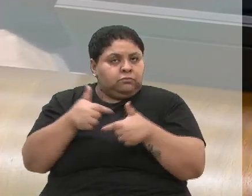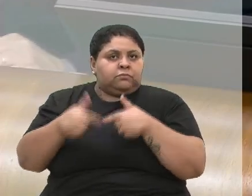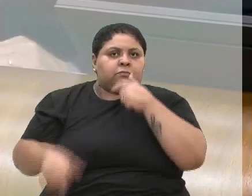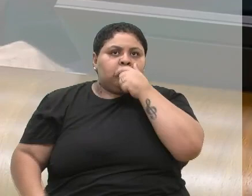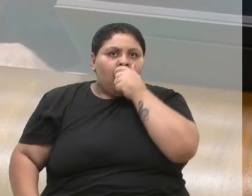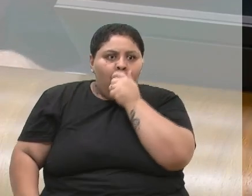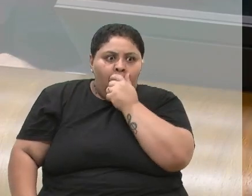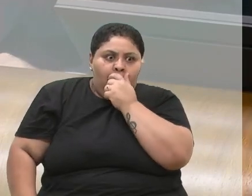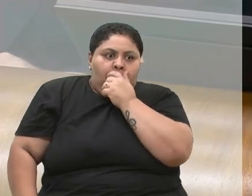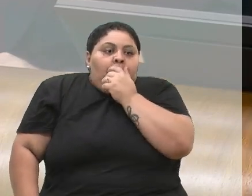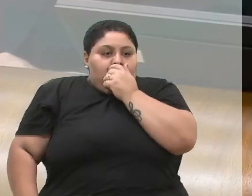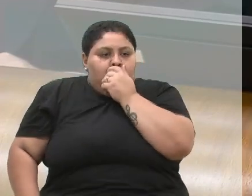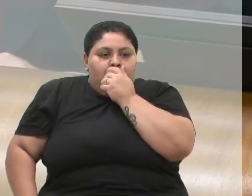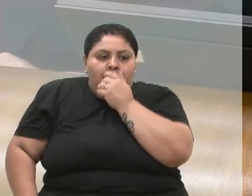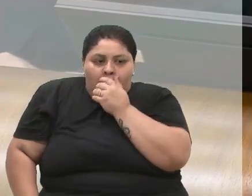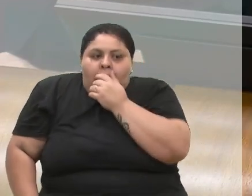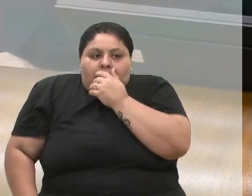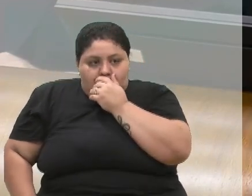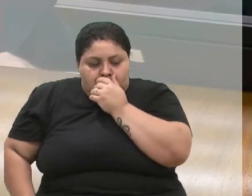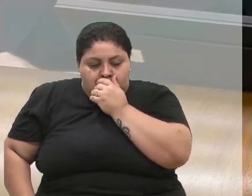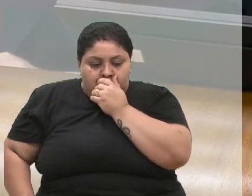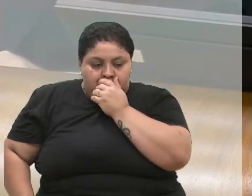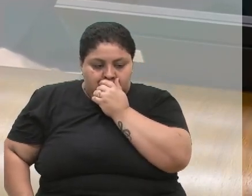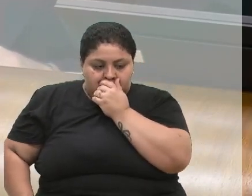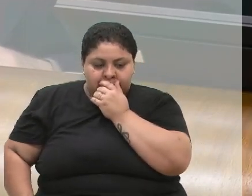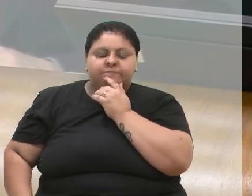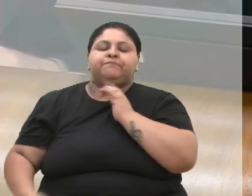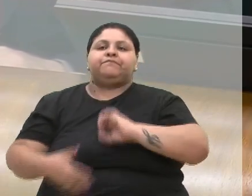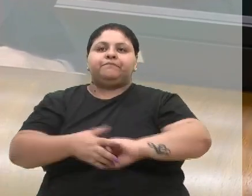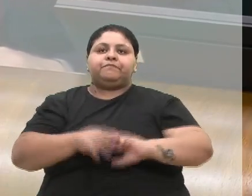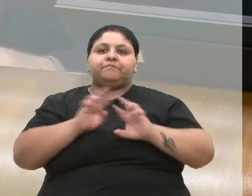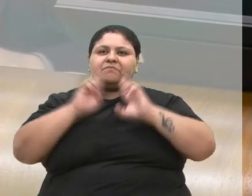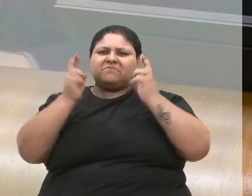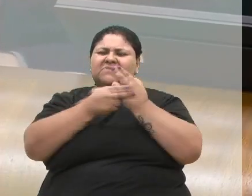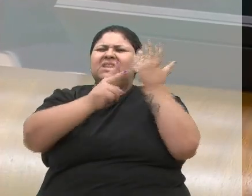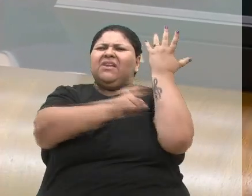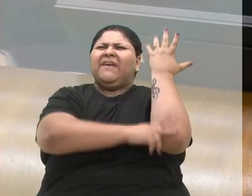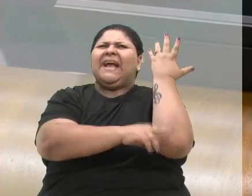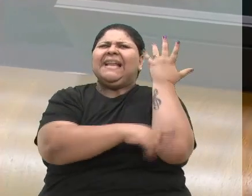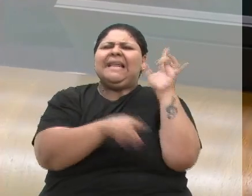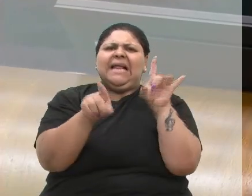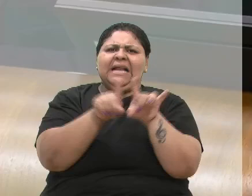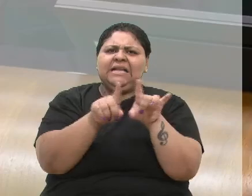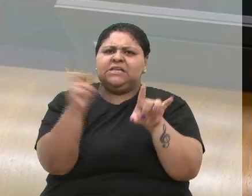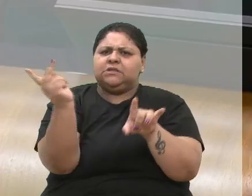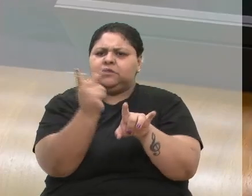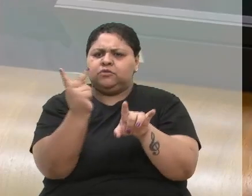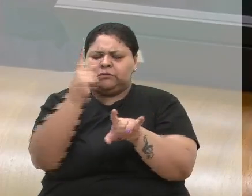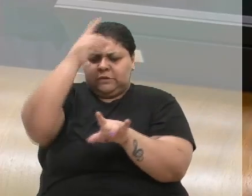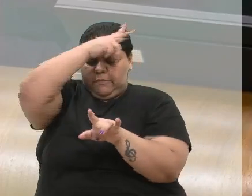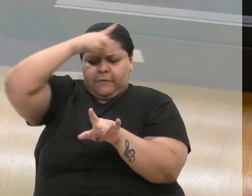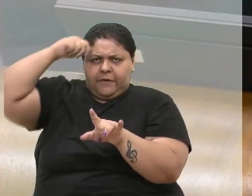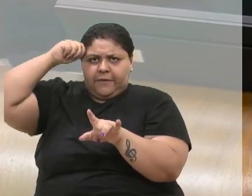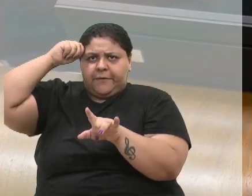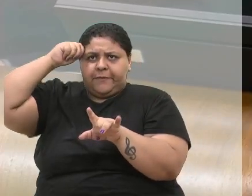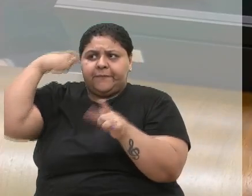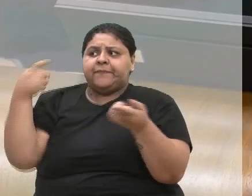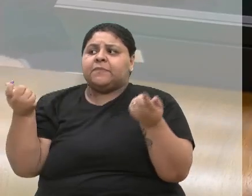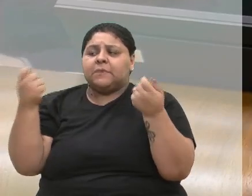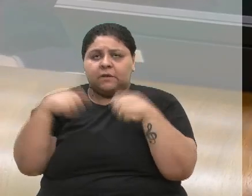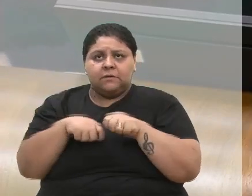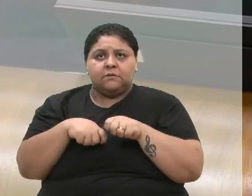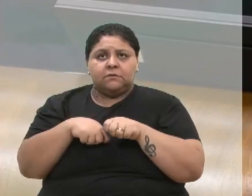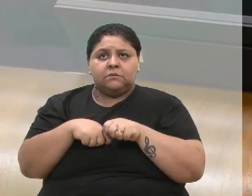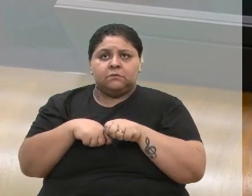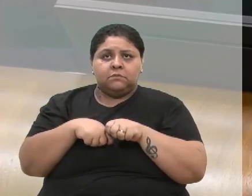secretário Juvir Costela, ano passado, 5 de julho, foi uma reunião em Canela, inclusive, com as duas prefeituras, garantiu uma